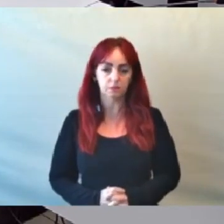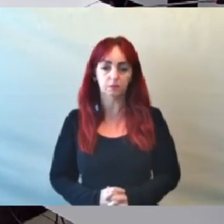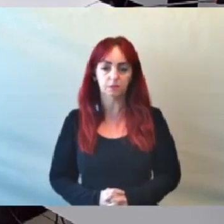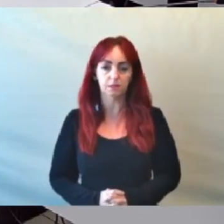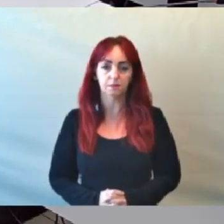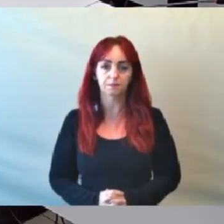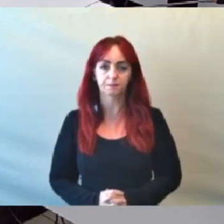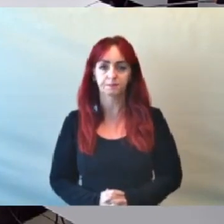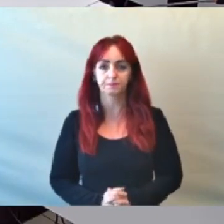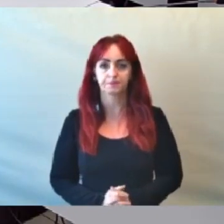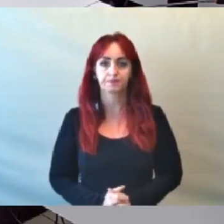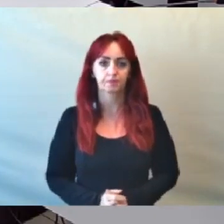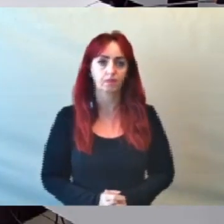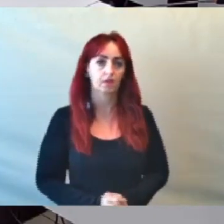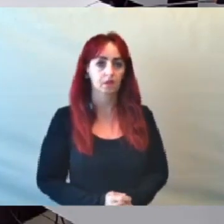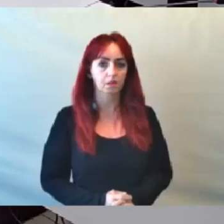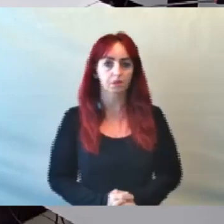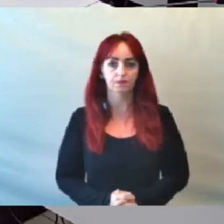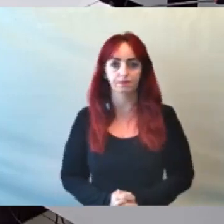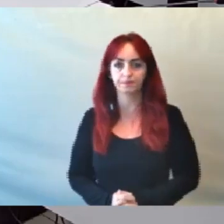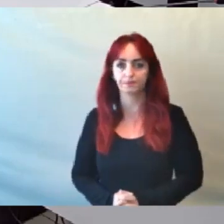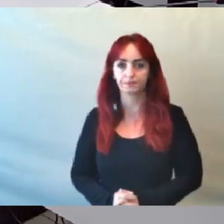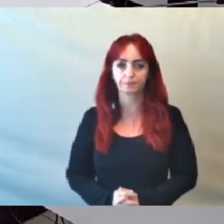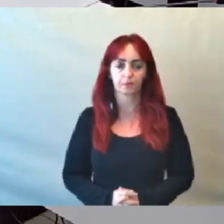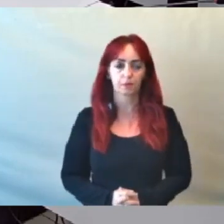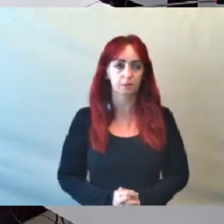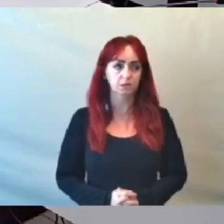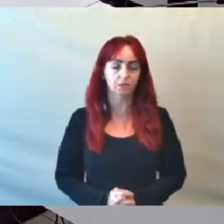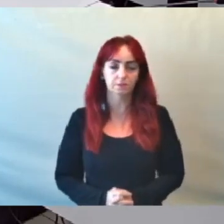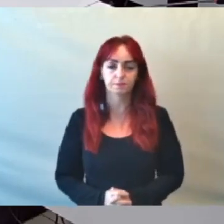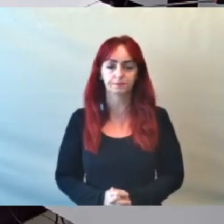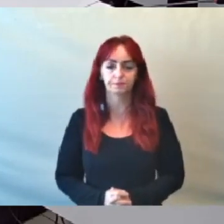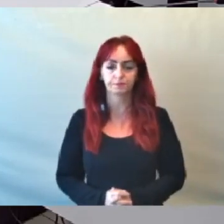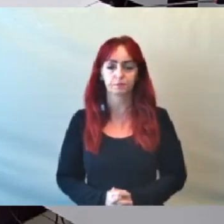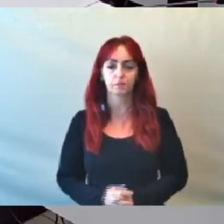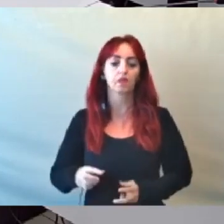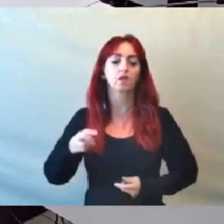É, vereador Cleiton Xavier.